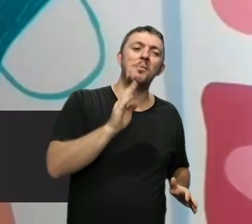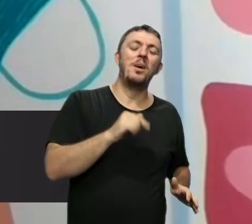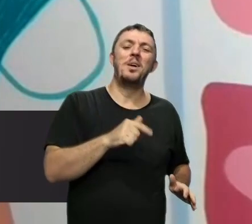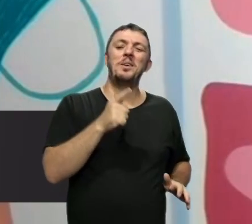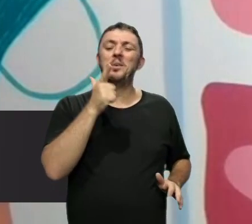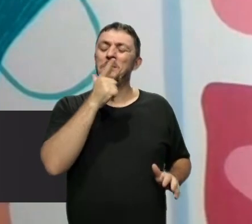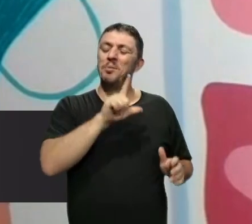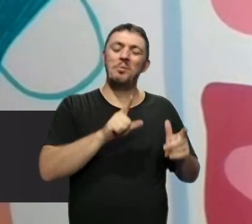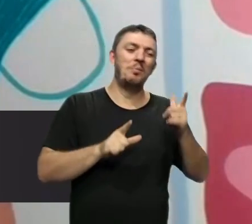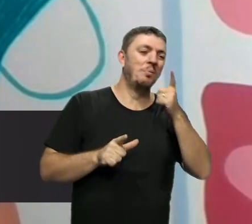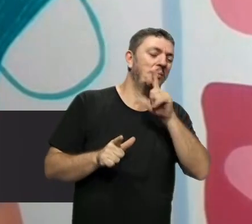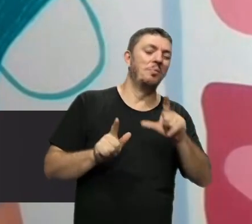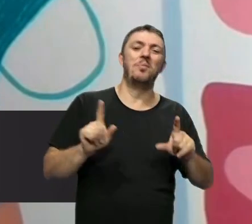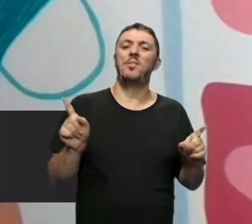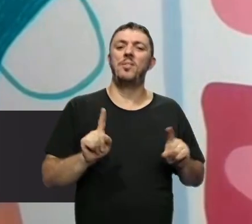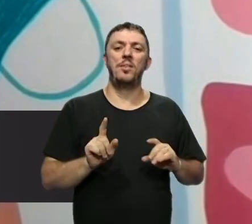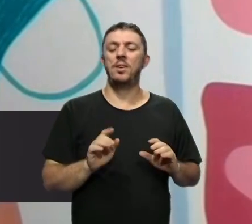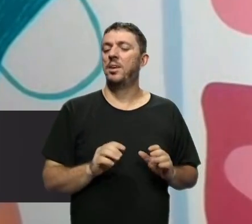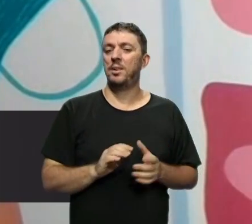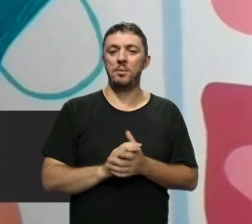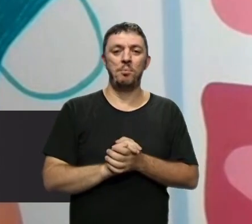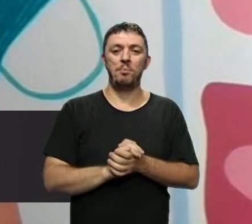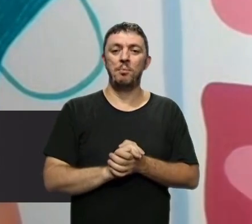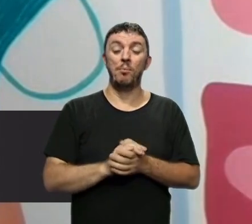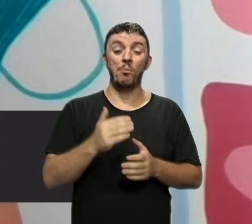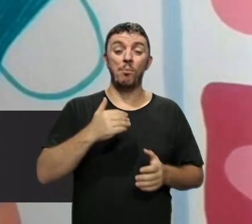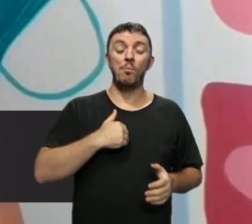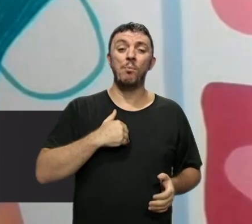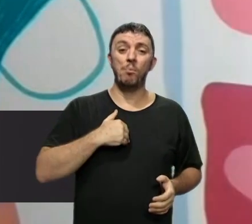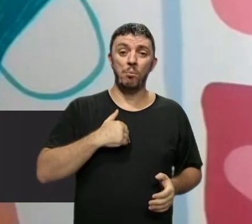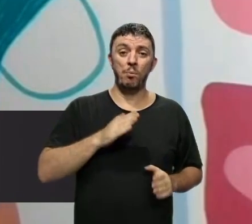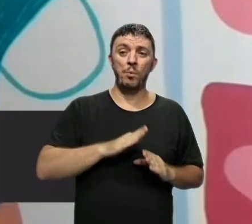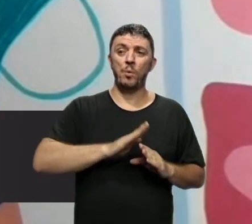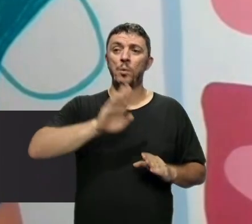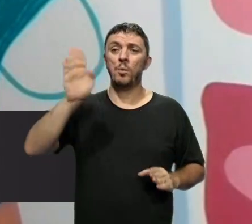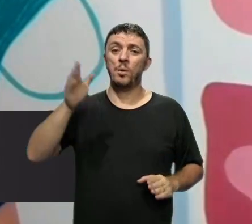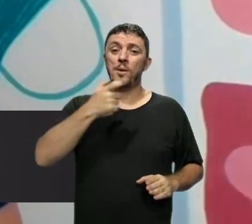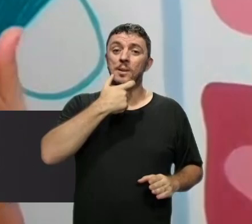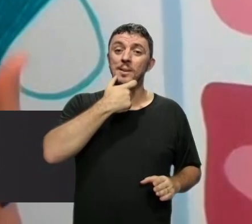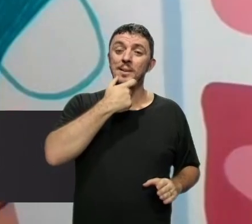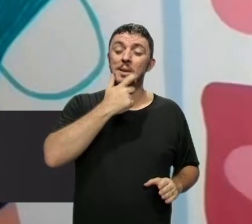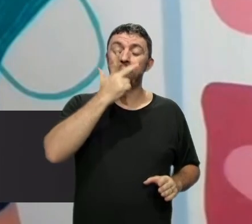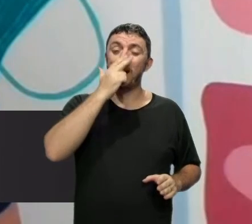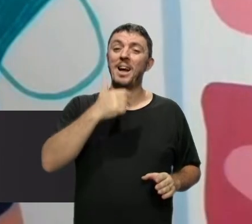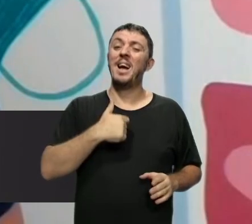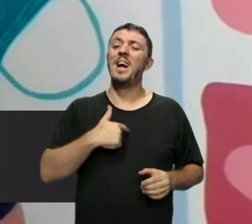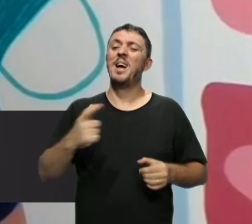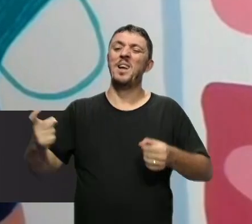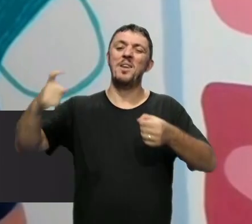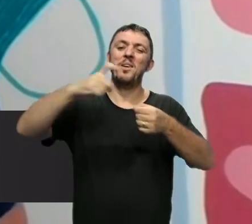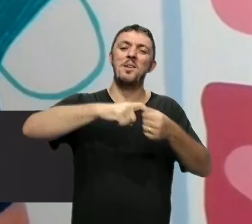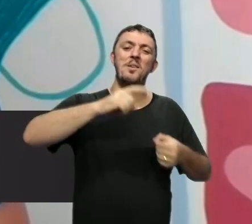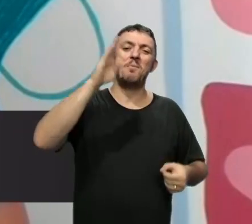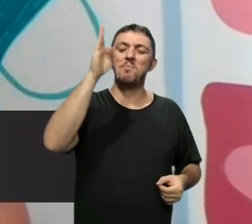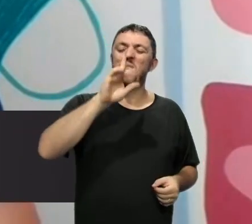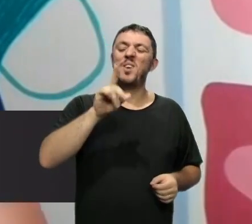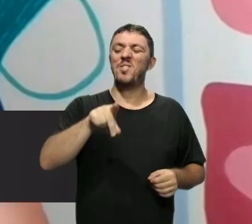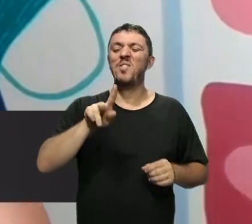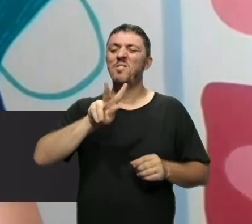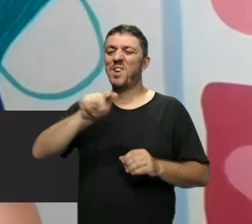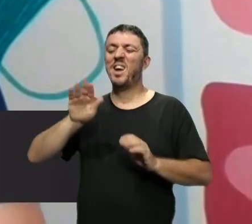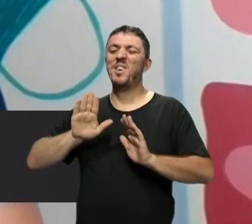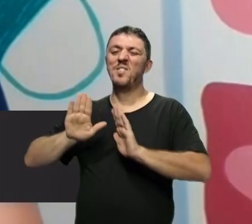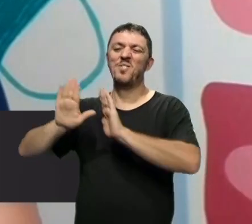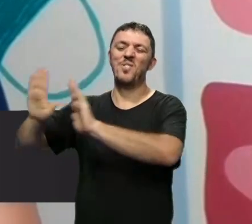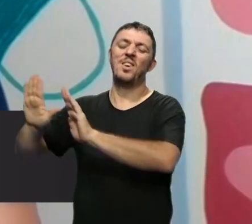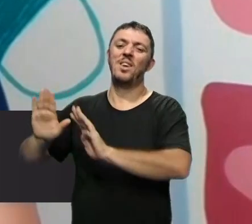não faria isso acontecer, né? Tanto é que quando eu fui, me falaram assim: ah, você não vai voltar, você vai ficar por lá.